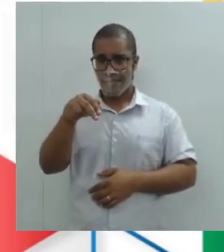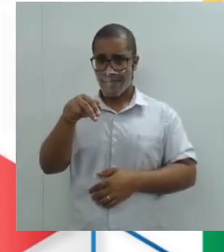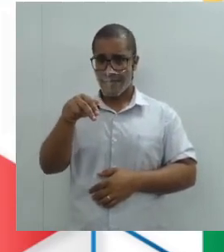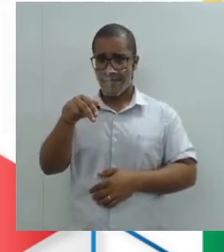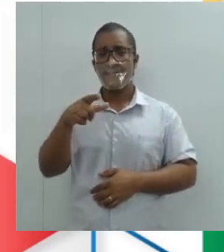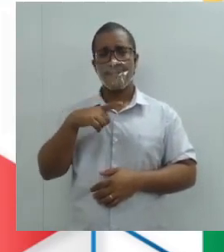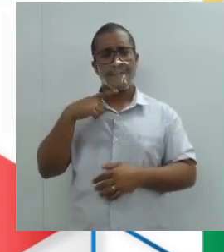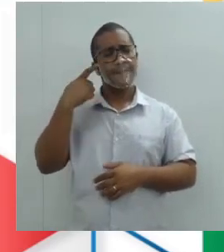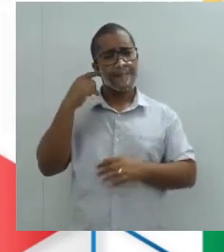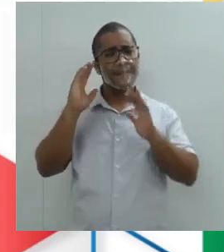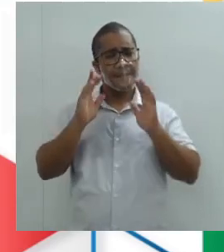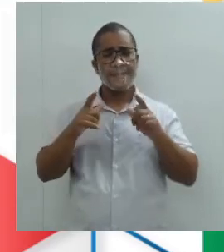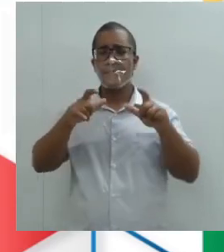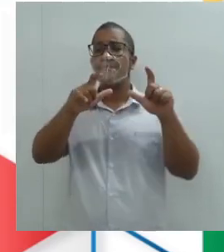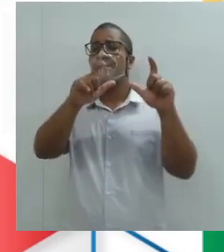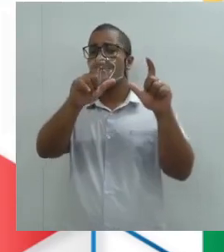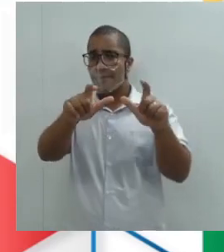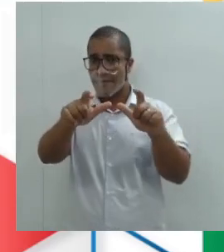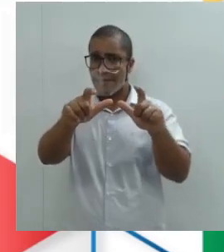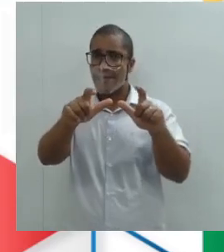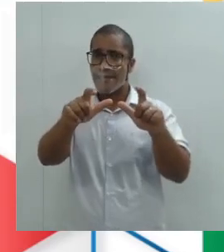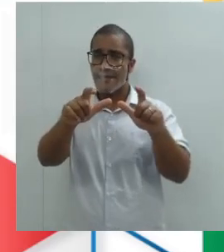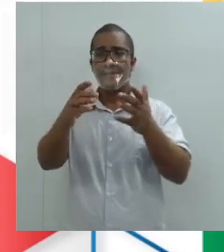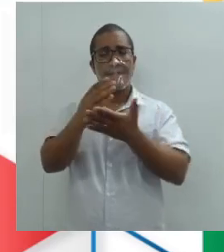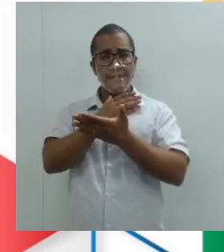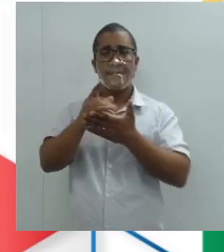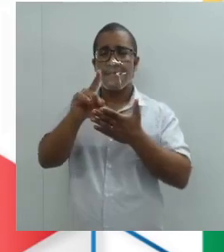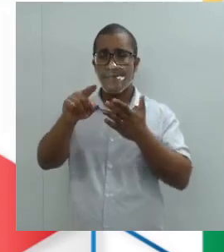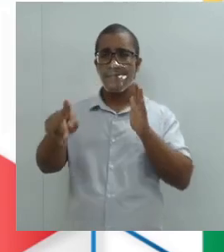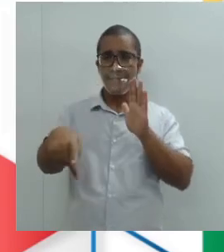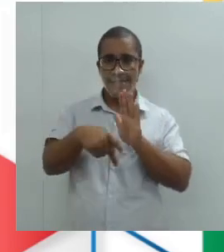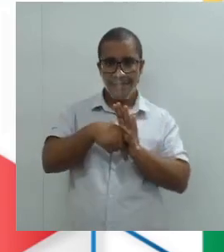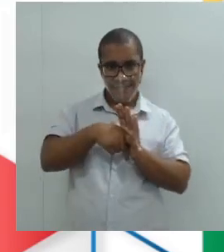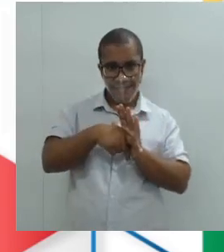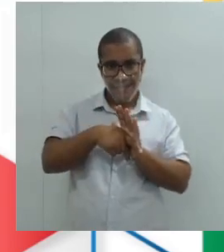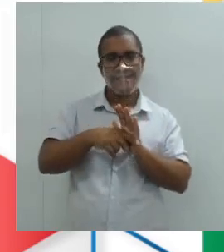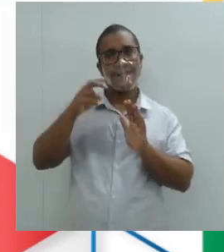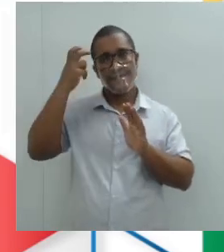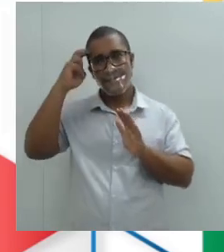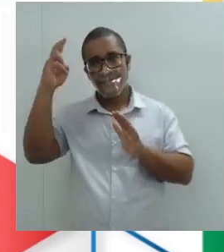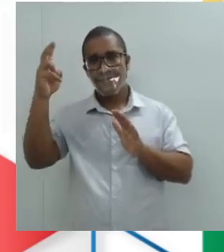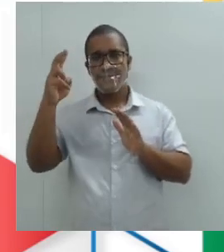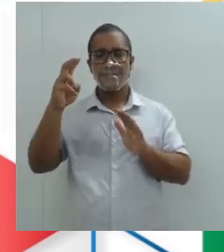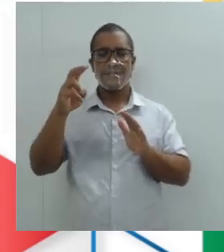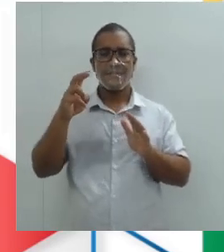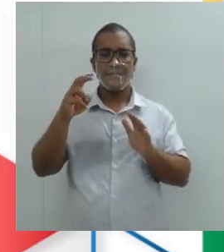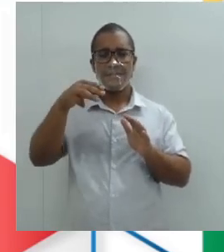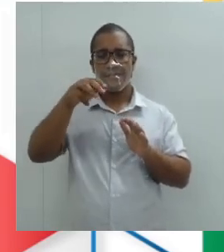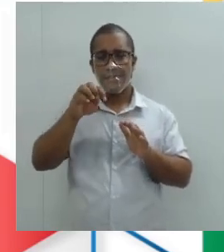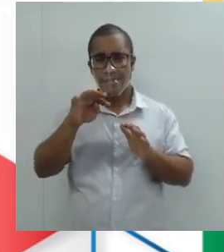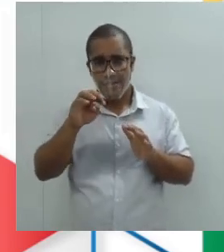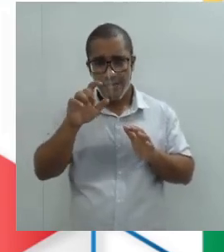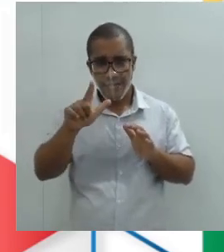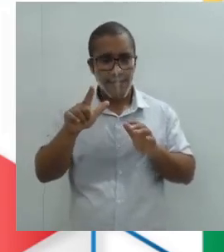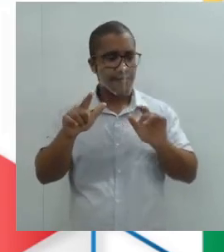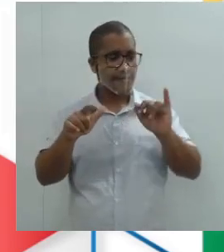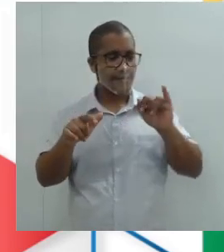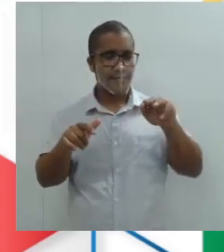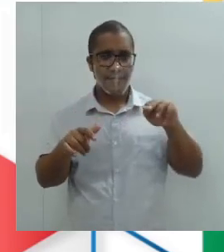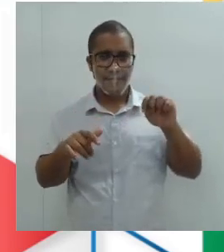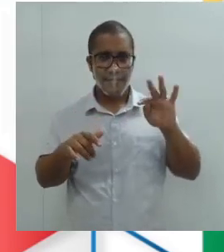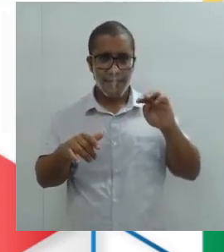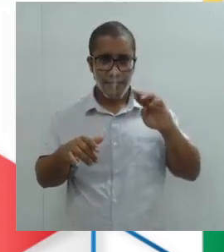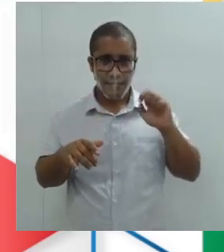patrimônio histórico material e imaterial. E quem determina isso no Brasil? É essa imagem linda aí do IFAM, né? Que